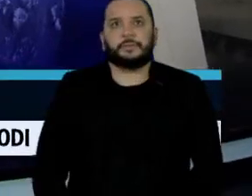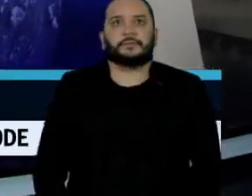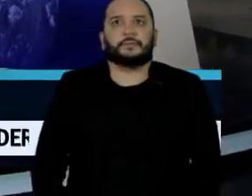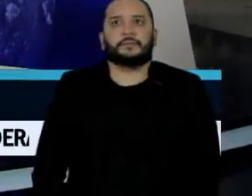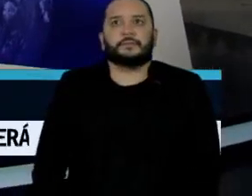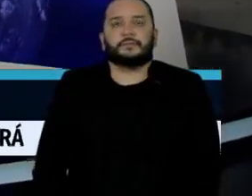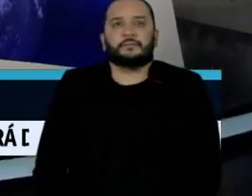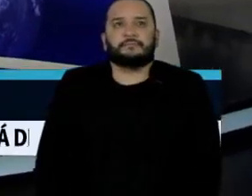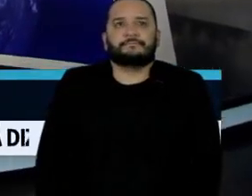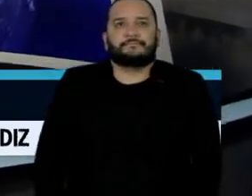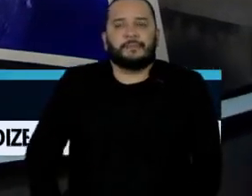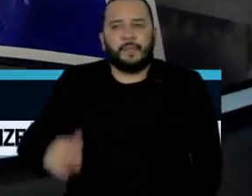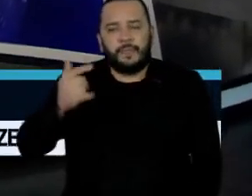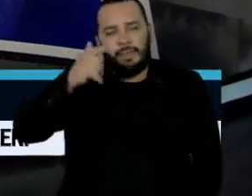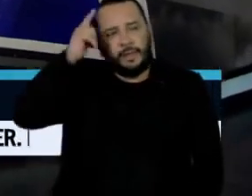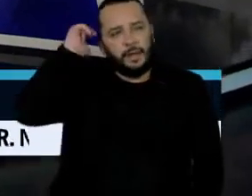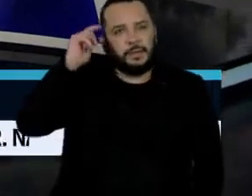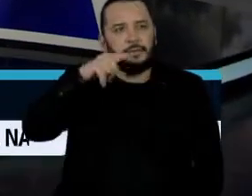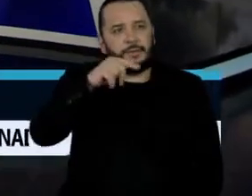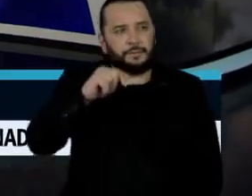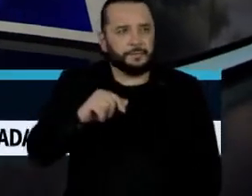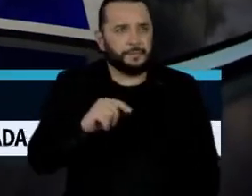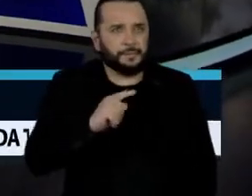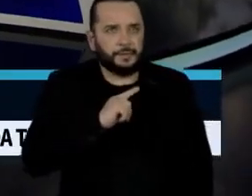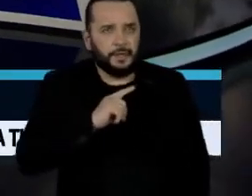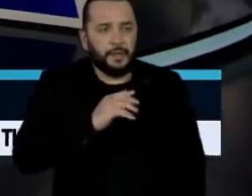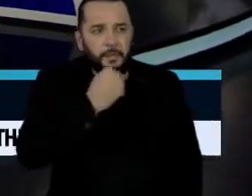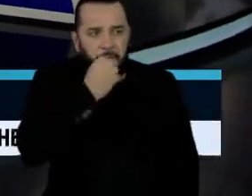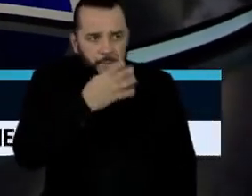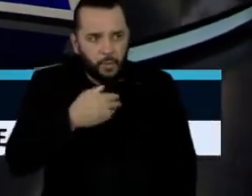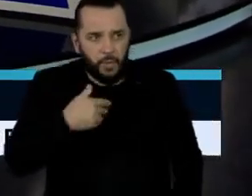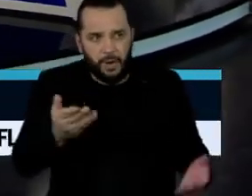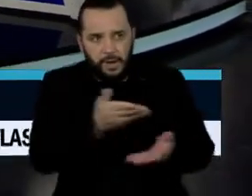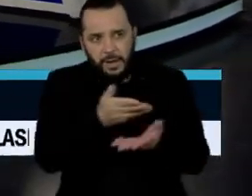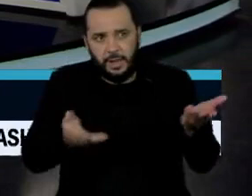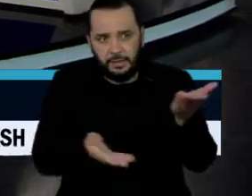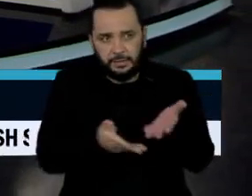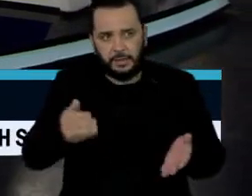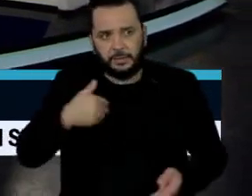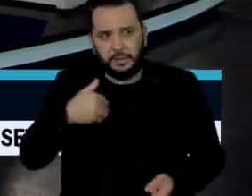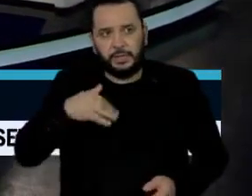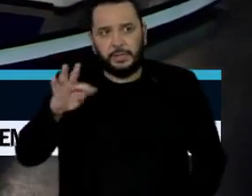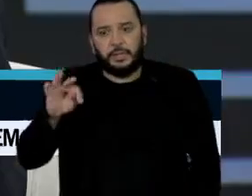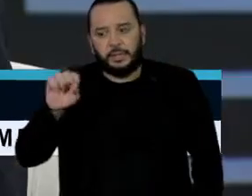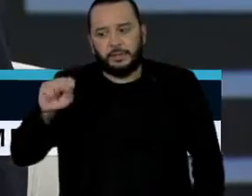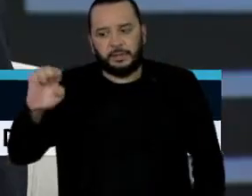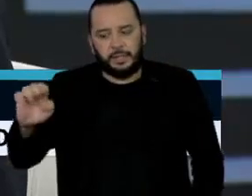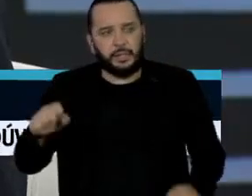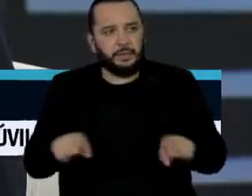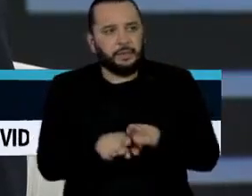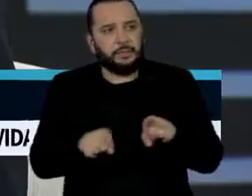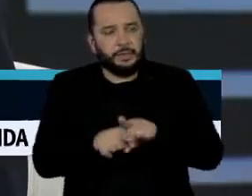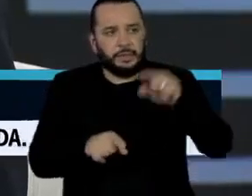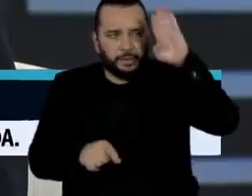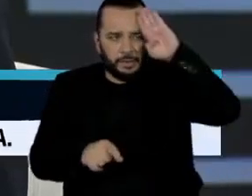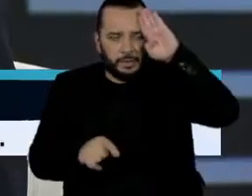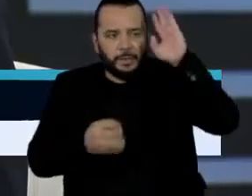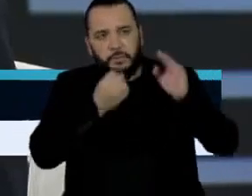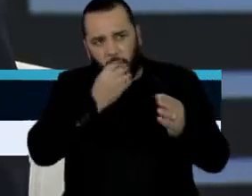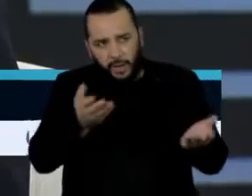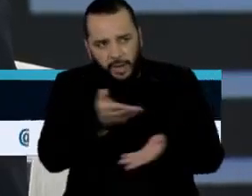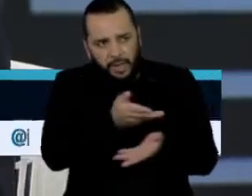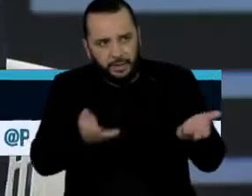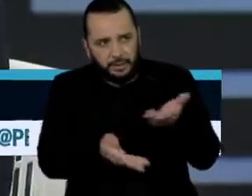tu tás ainda é possível falar em boa relação entre TSE e Forças Armadas eu